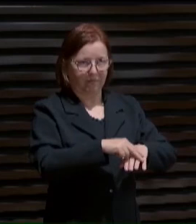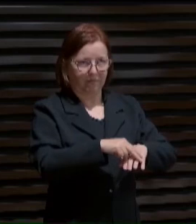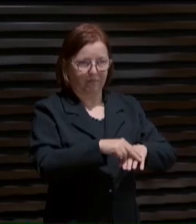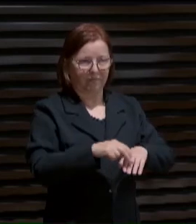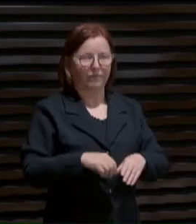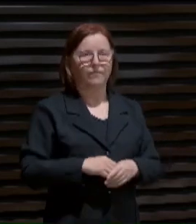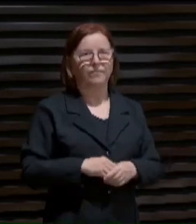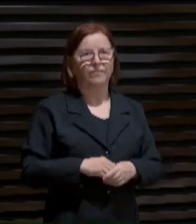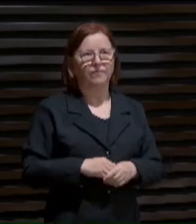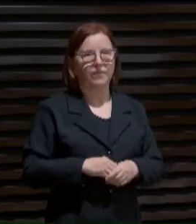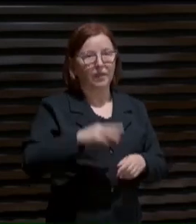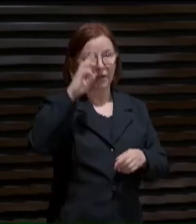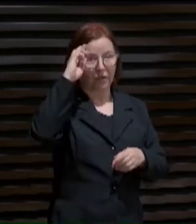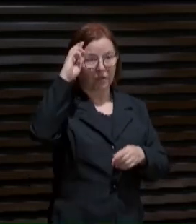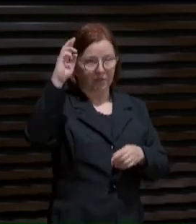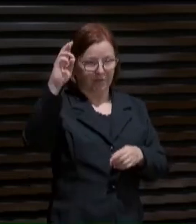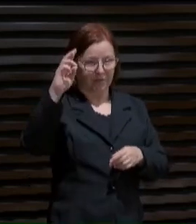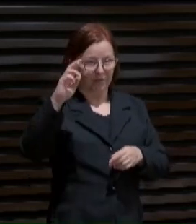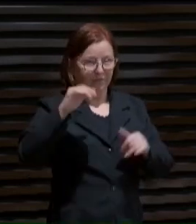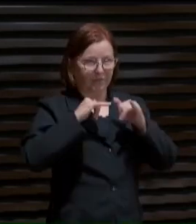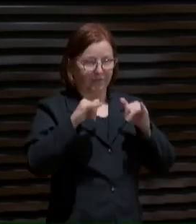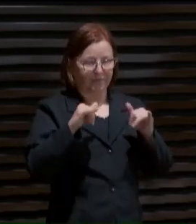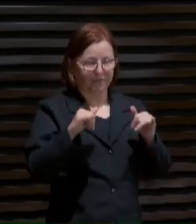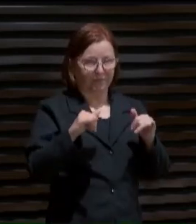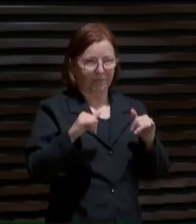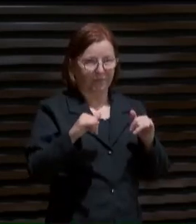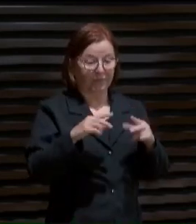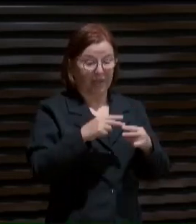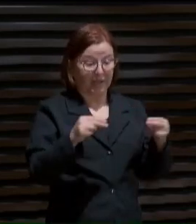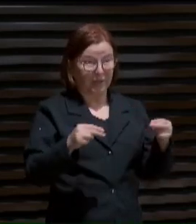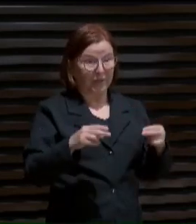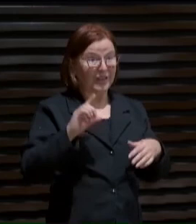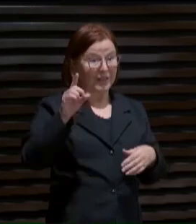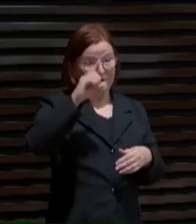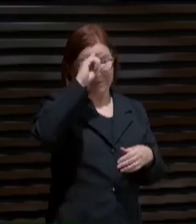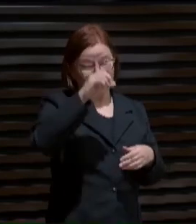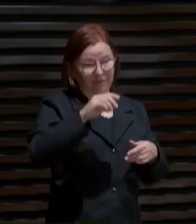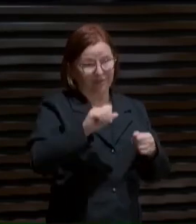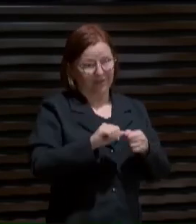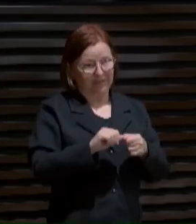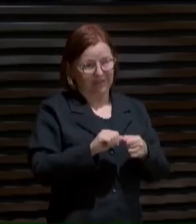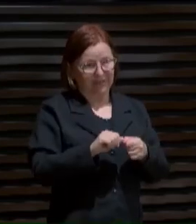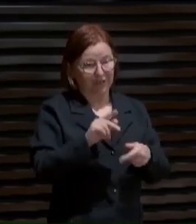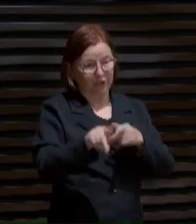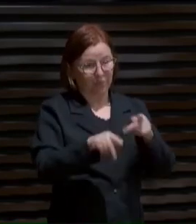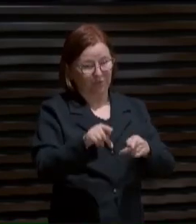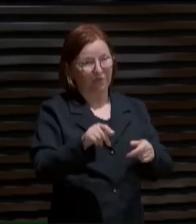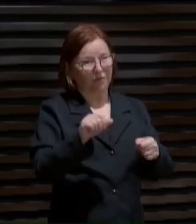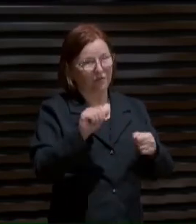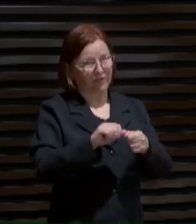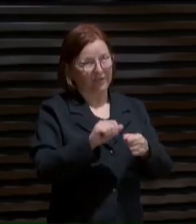e o senhor está dizendo que aquilo que ele mandou fazer em que o povo estava fazendo ele não suportava mais